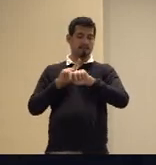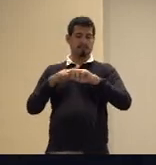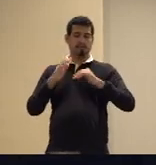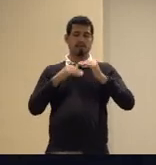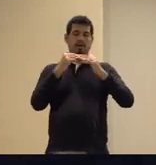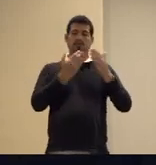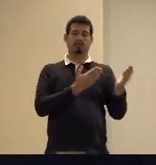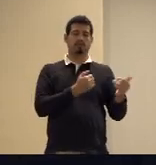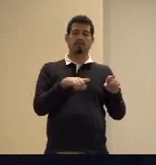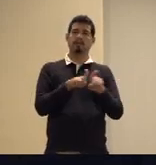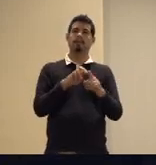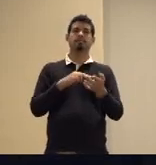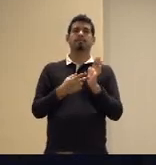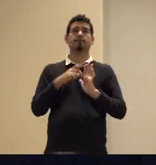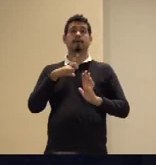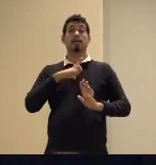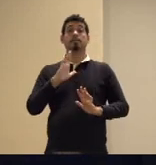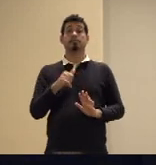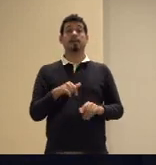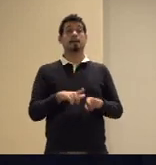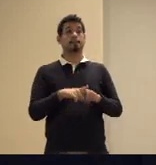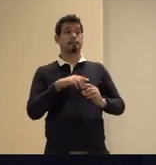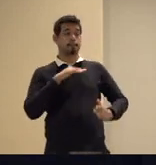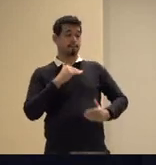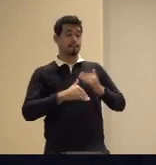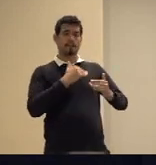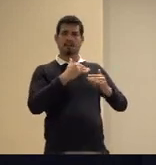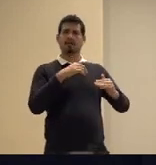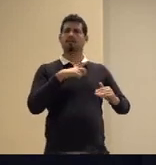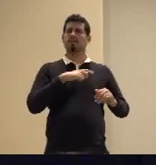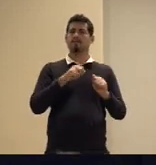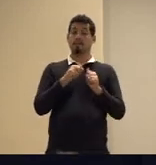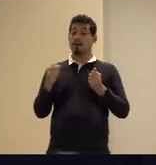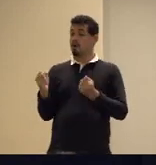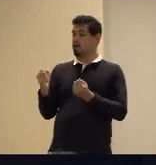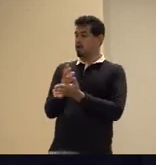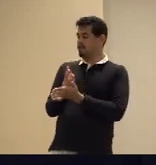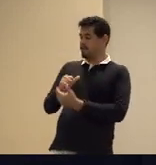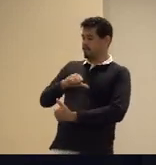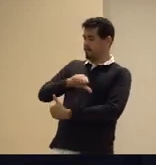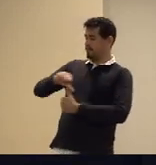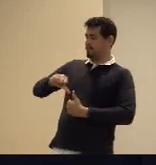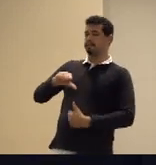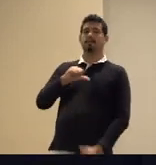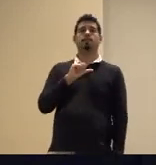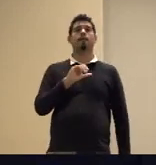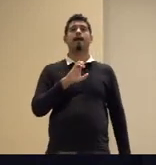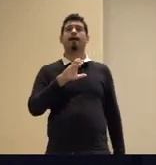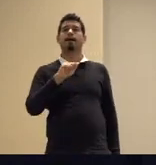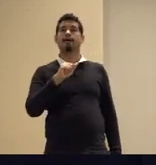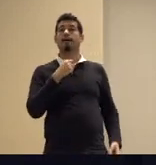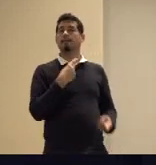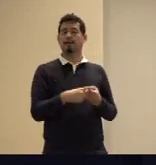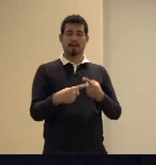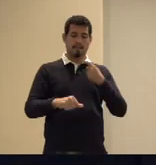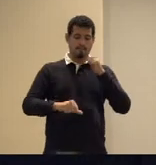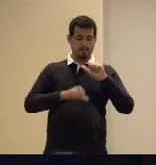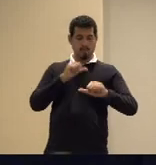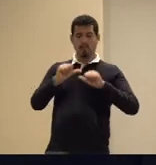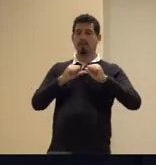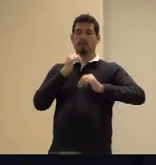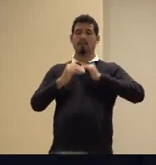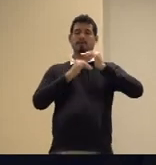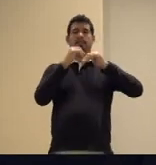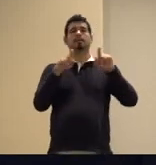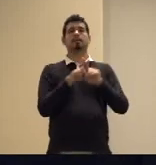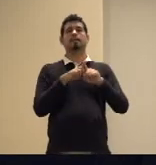e juventude, eles são dias corridos. Foi uma nova alteração do ECA, né? Porque muda de processo civil, que